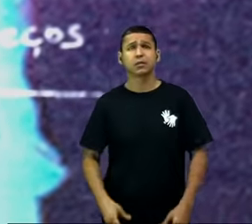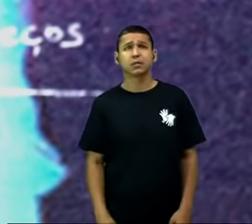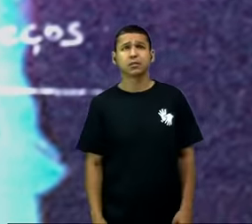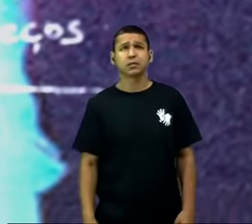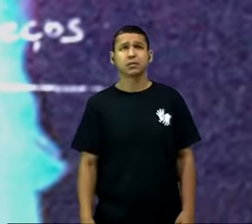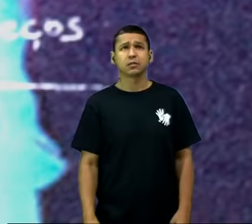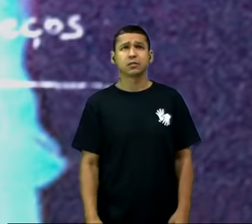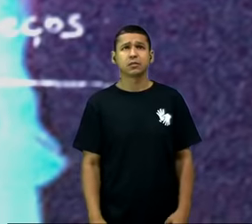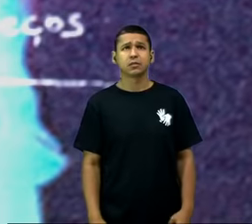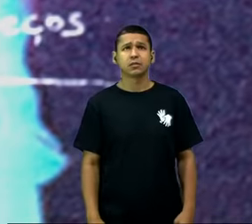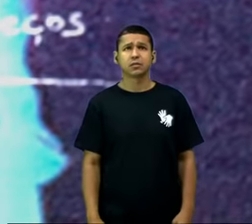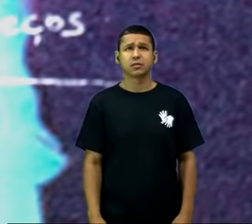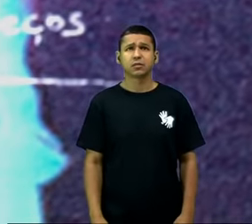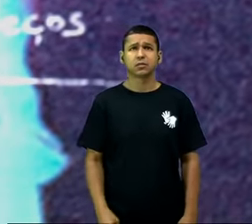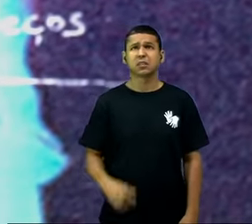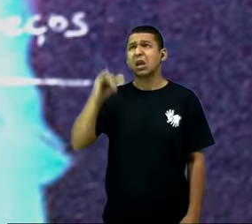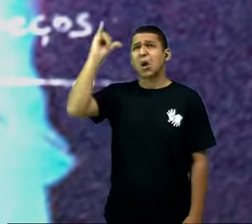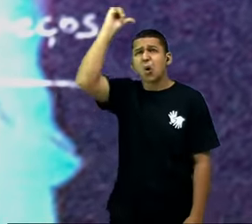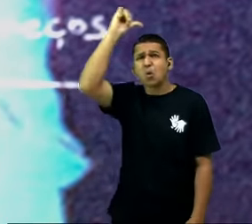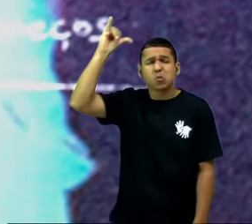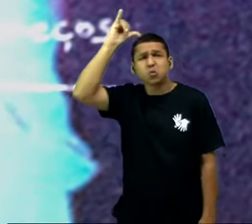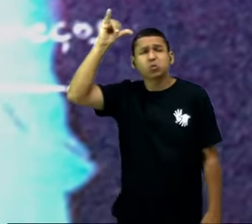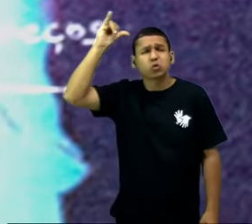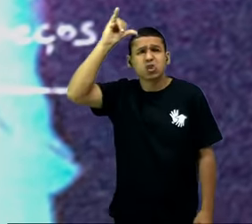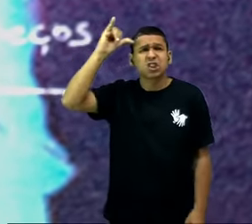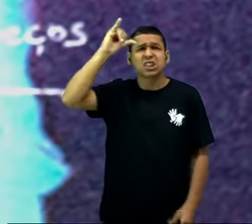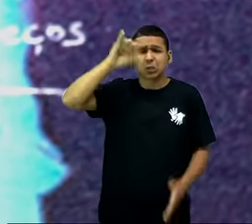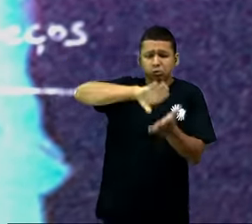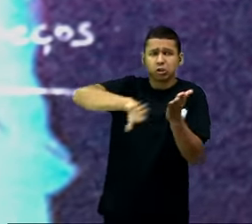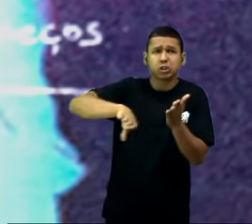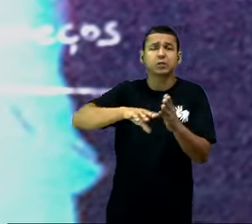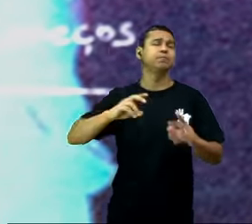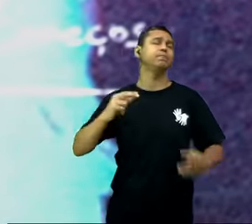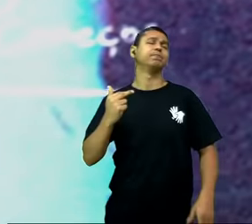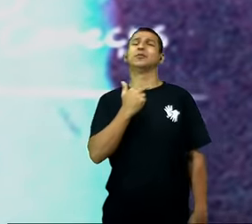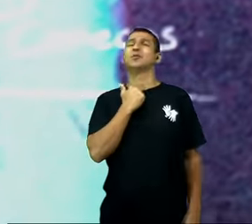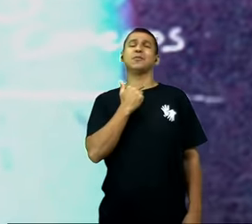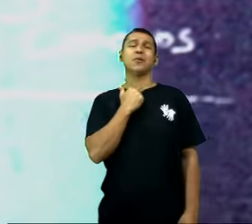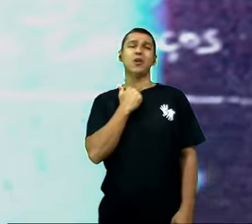Tira o título, mas não tira a unção. Ninguém tira a unção, porque a unção só Deus pode dar.